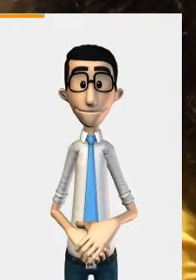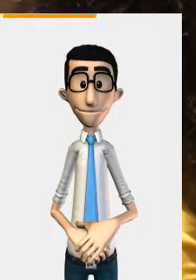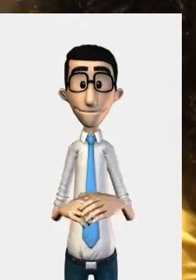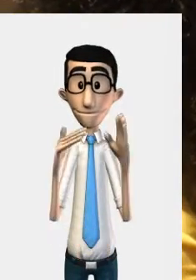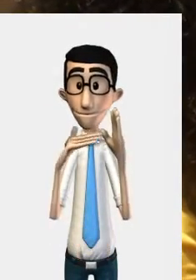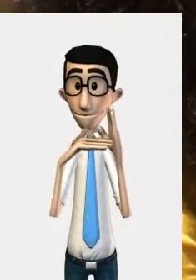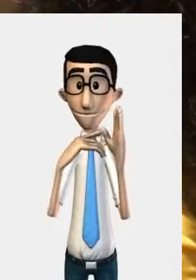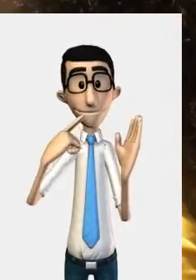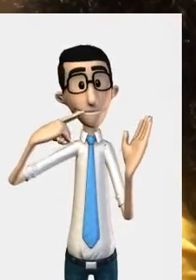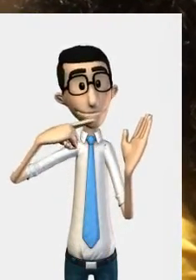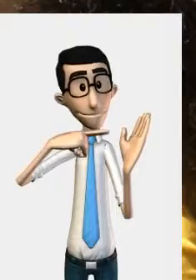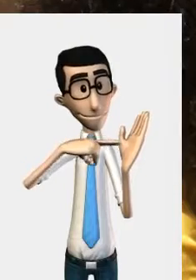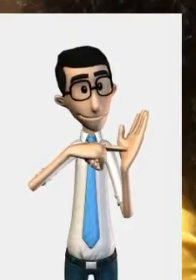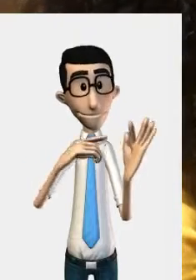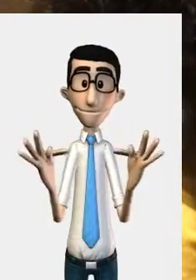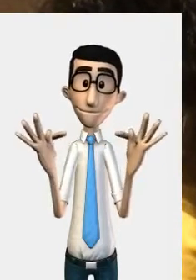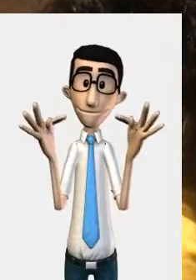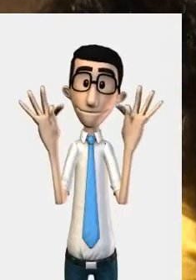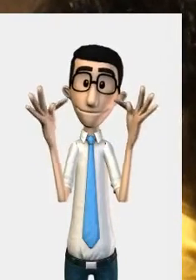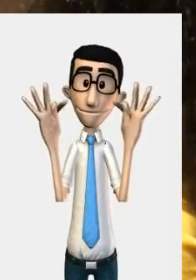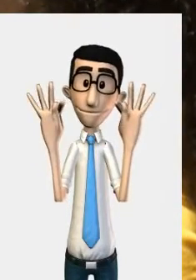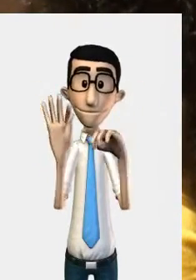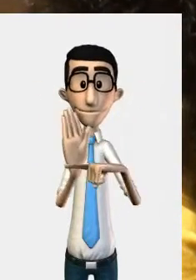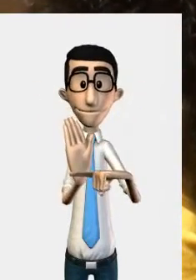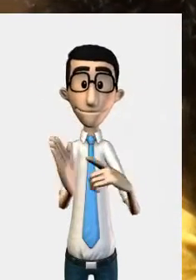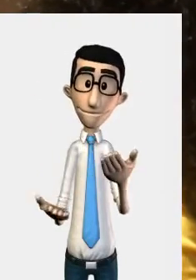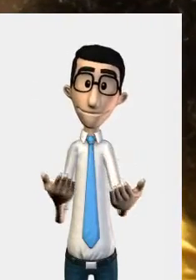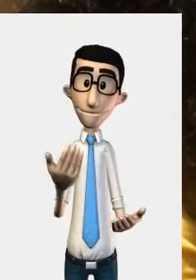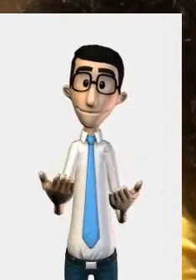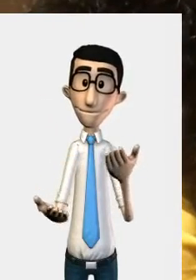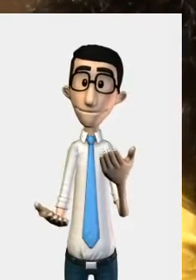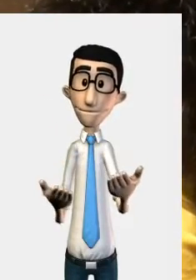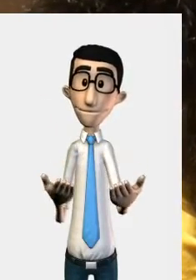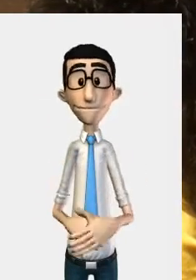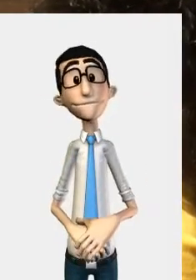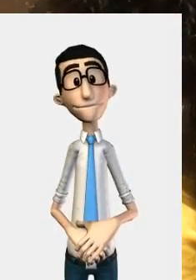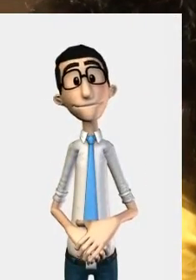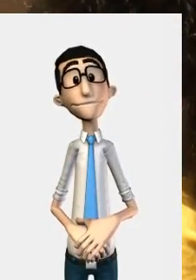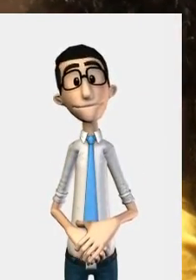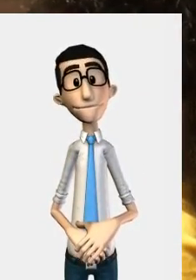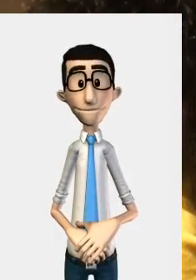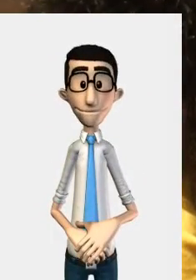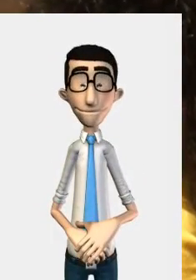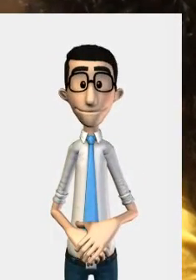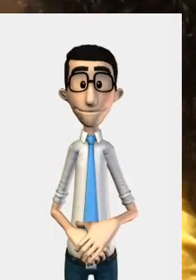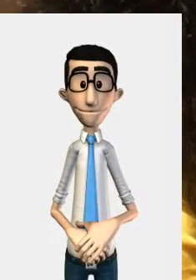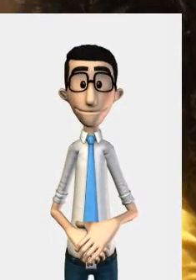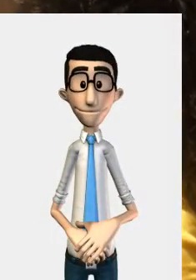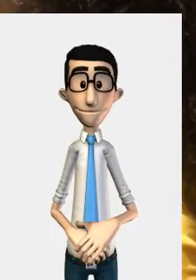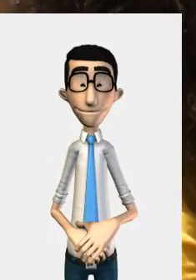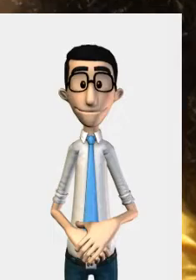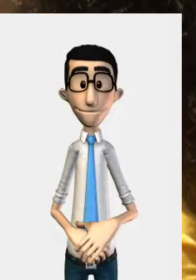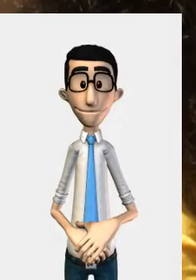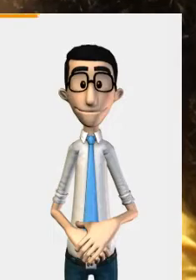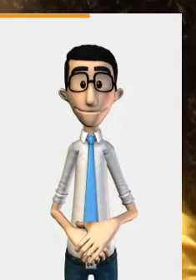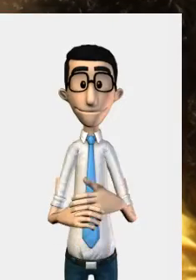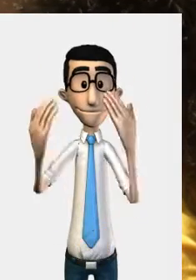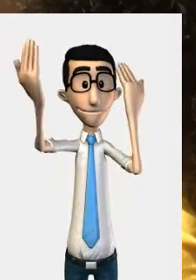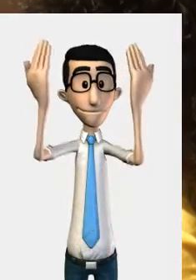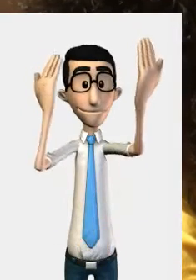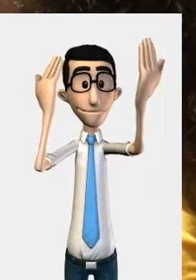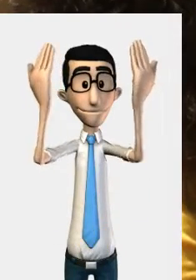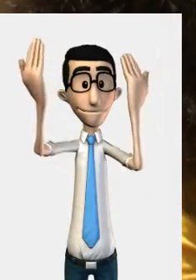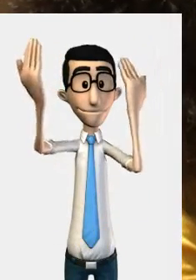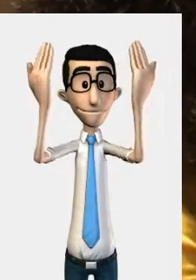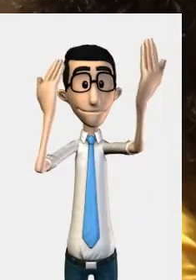ou imediatamente depois. Então o que é importante? É importante também a gente dar função àquela